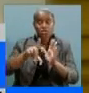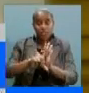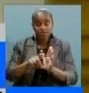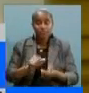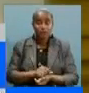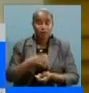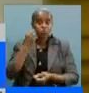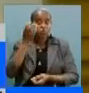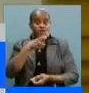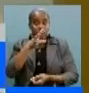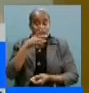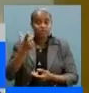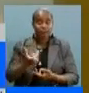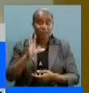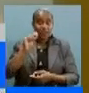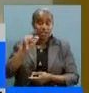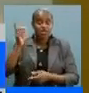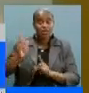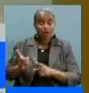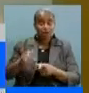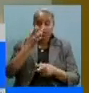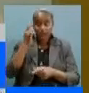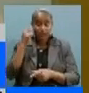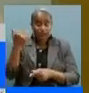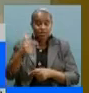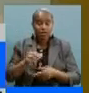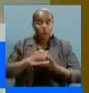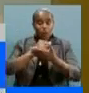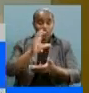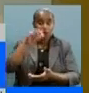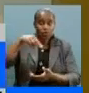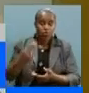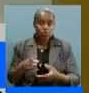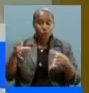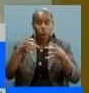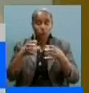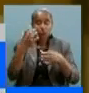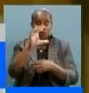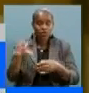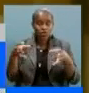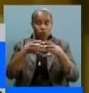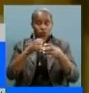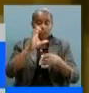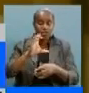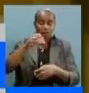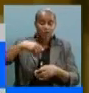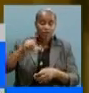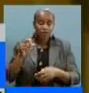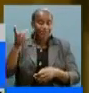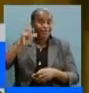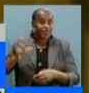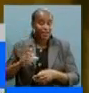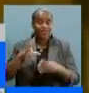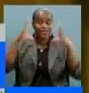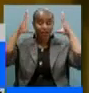legislativas, como disse, marcadas para 10 de março. A Guiné-Bissau vai contar com o apoio da ONU, dos Estados-membros da Cplp, da Itália, Japão,